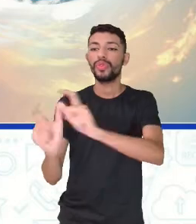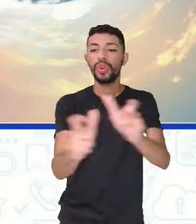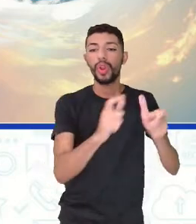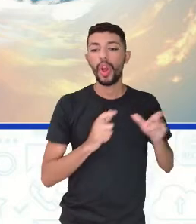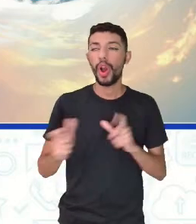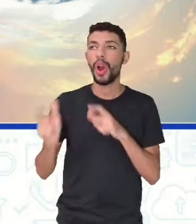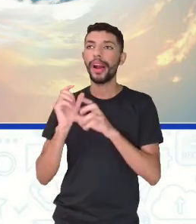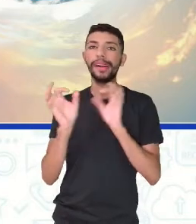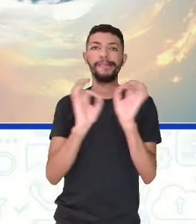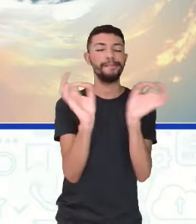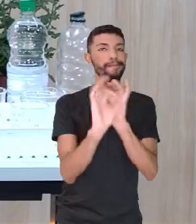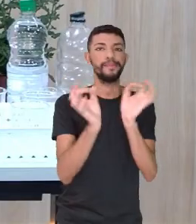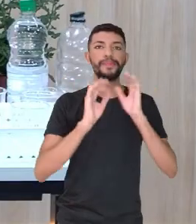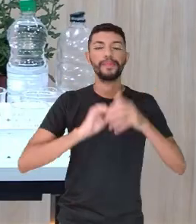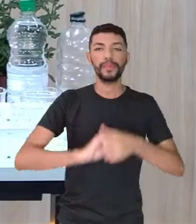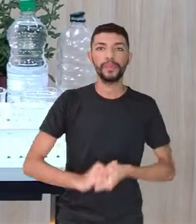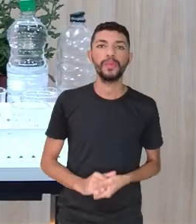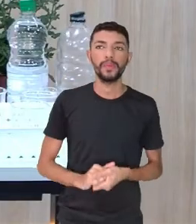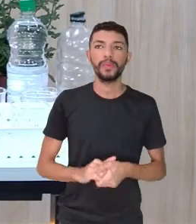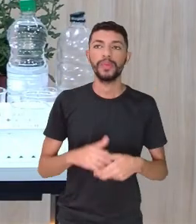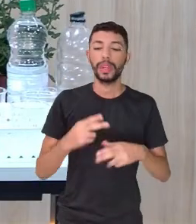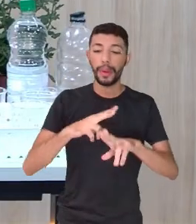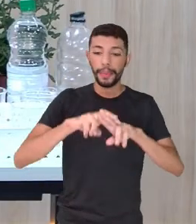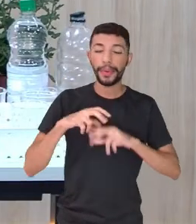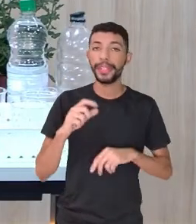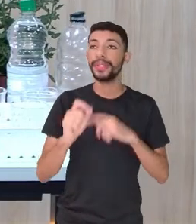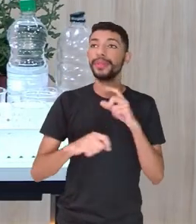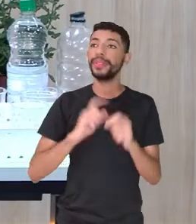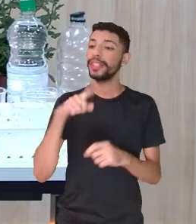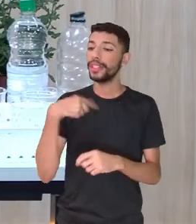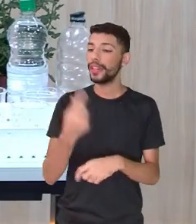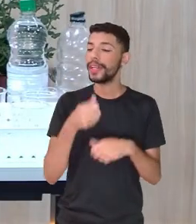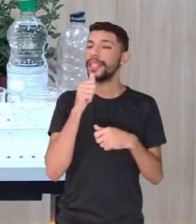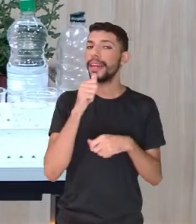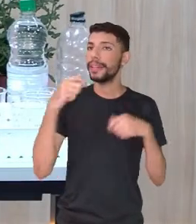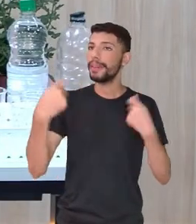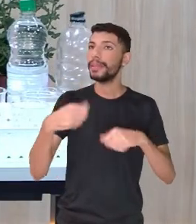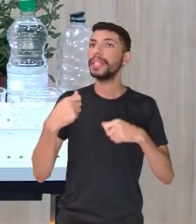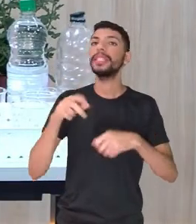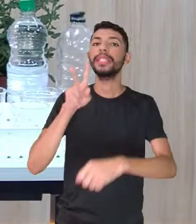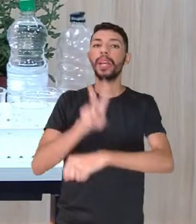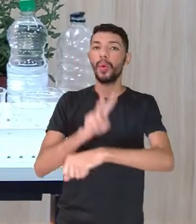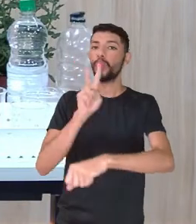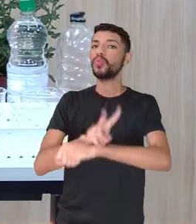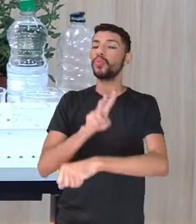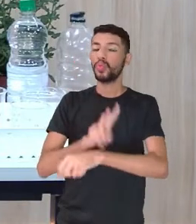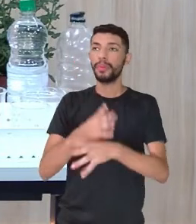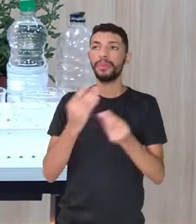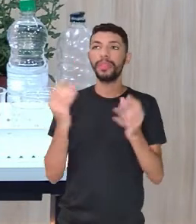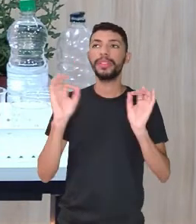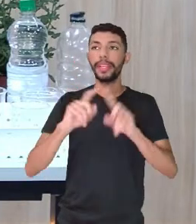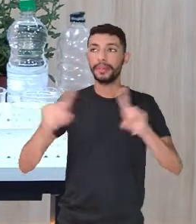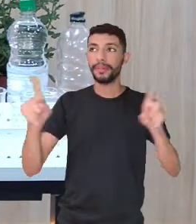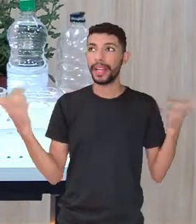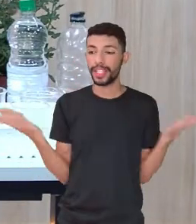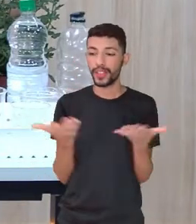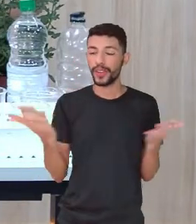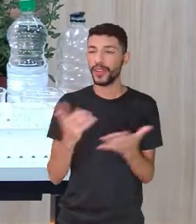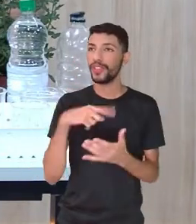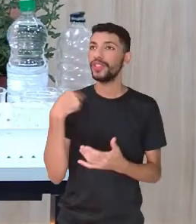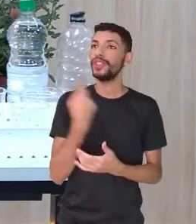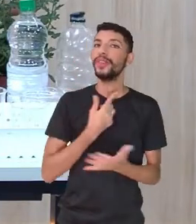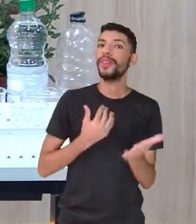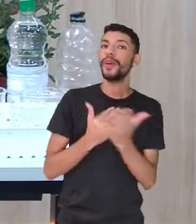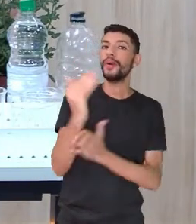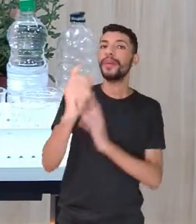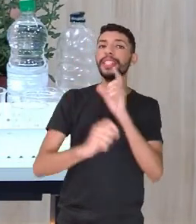os continentes, nem em todos os mares. Por isso ainda que a gente deve ter esse cuidado. Mas na aula de hoje a gente vai começar aí, olha,